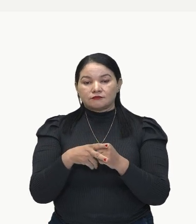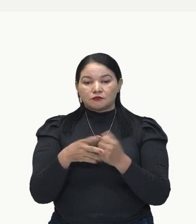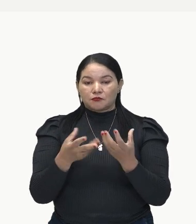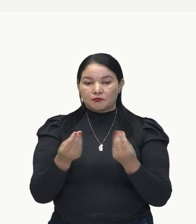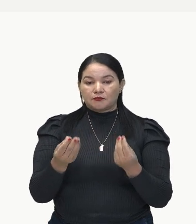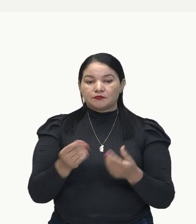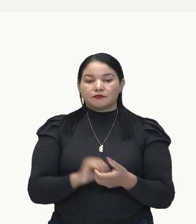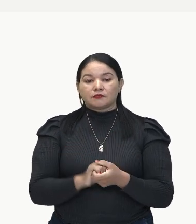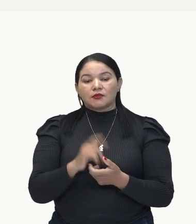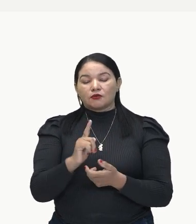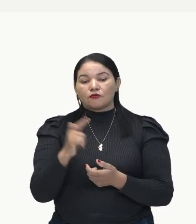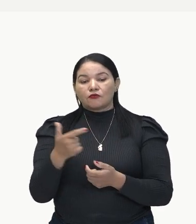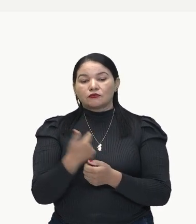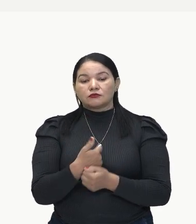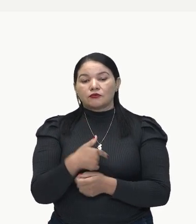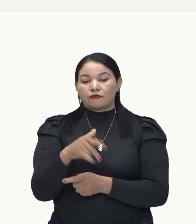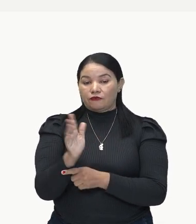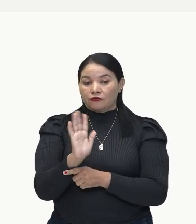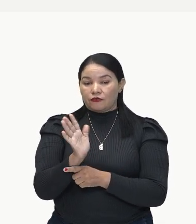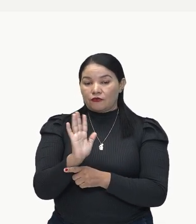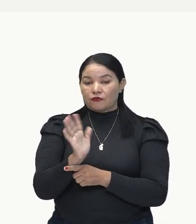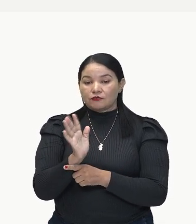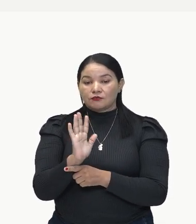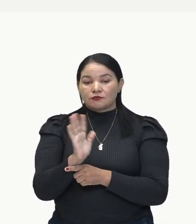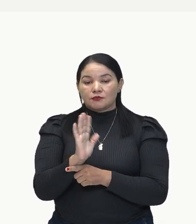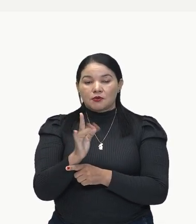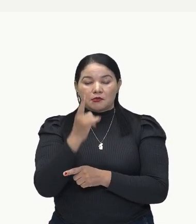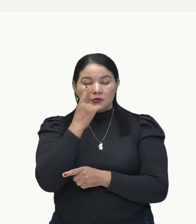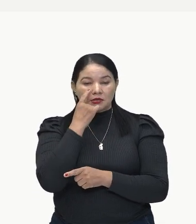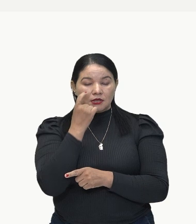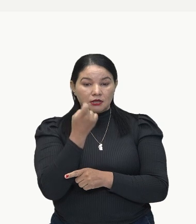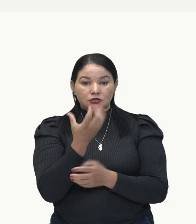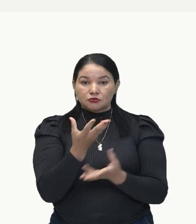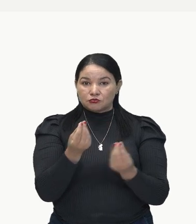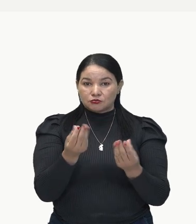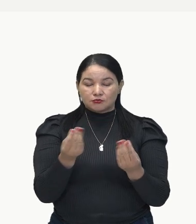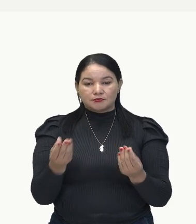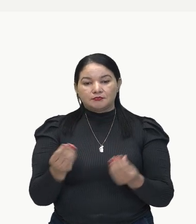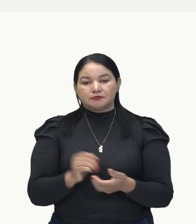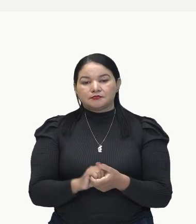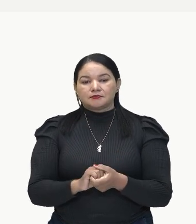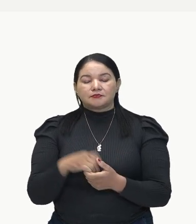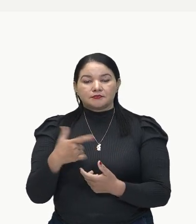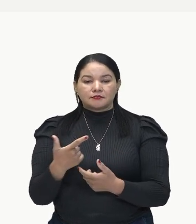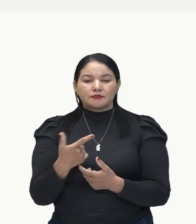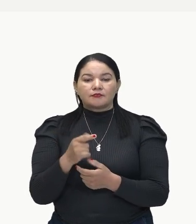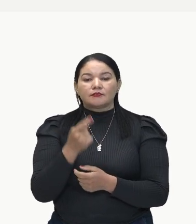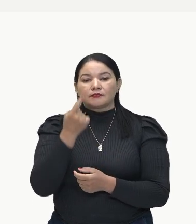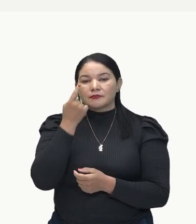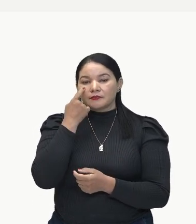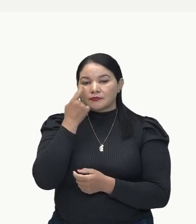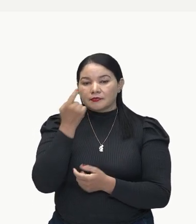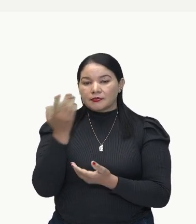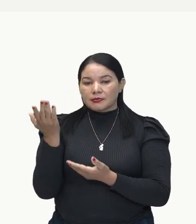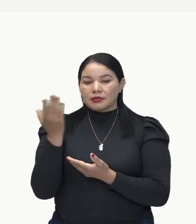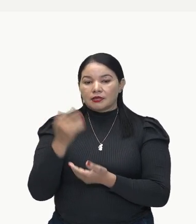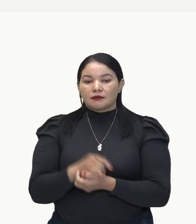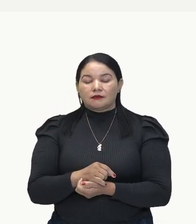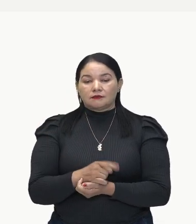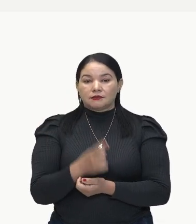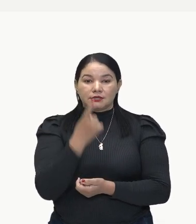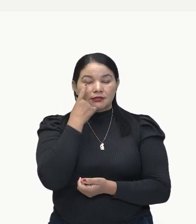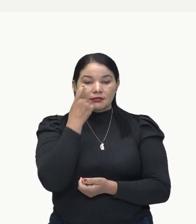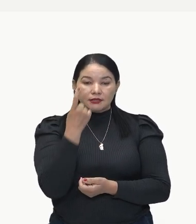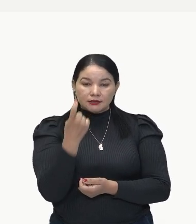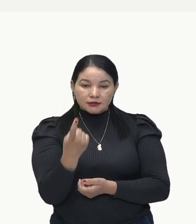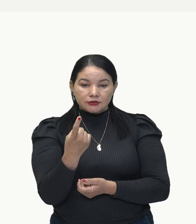muito interessante. Perceba que esse de intensidade ele modifica principalmente esses advérbios. Ele foi muito interessante. Interessante